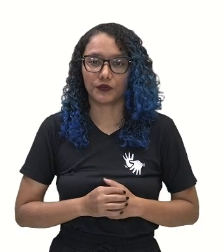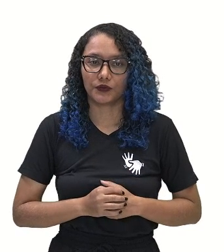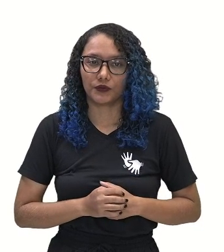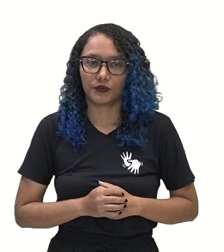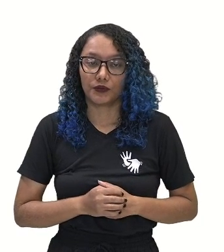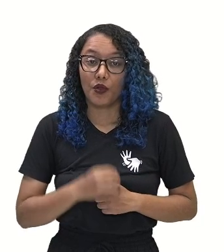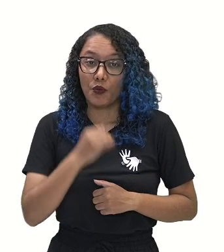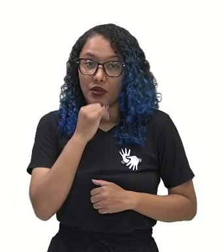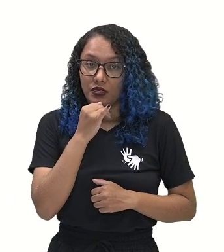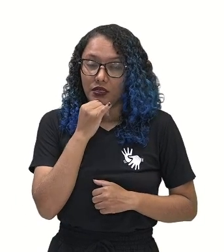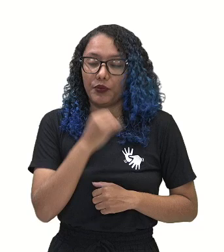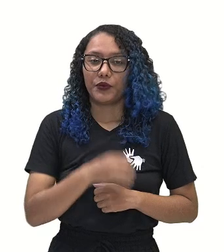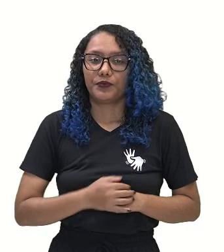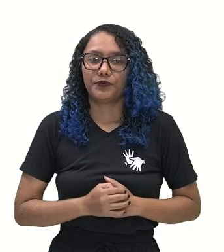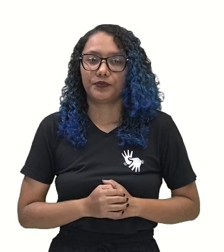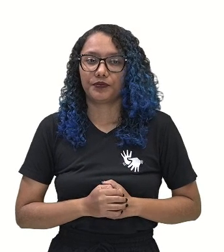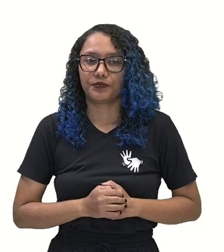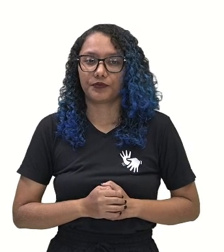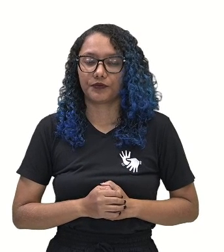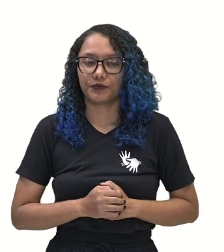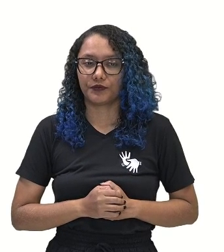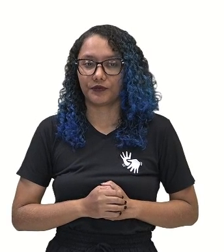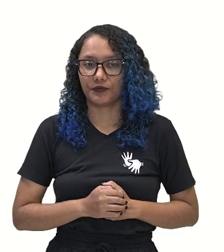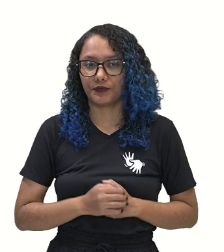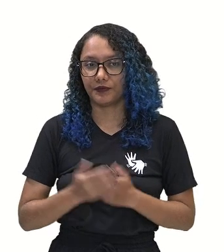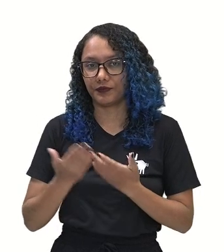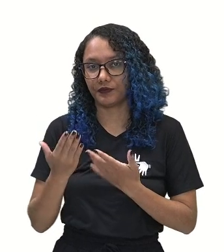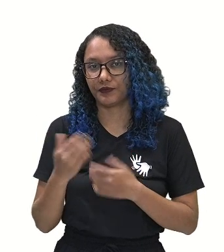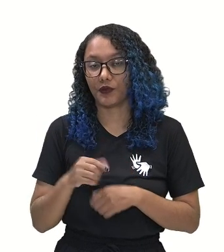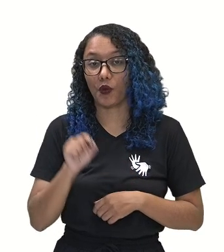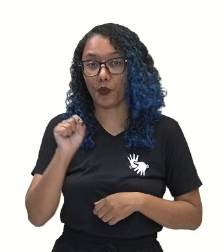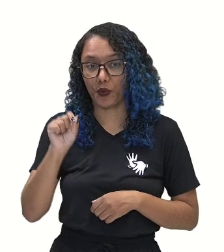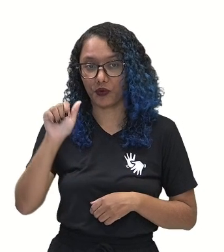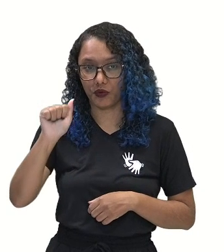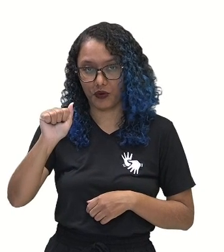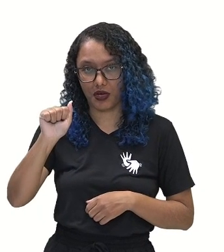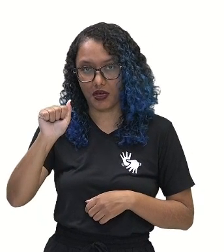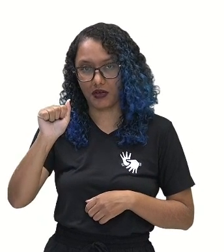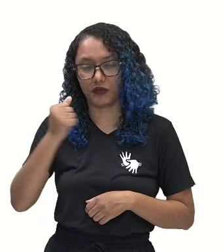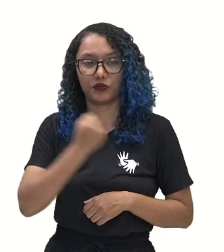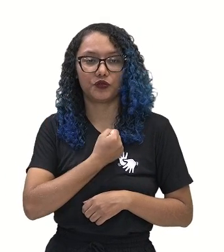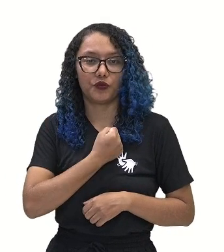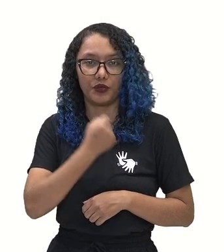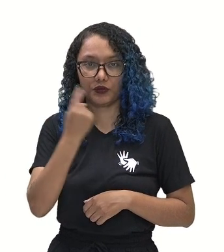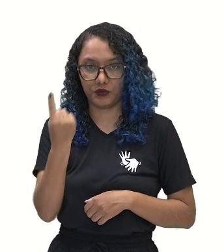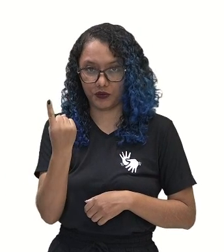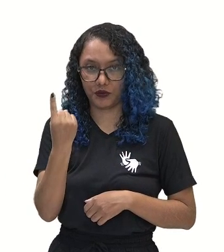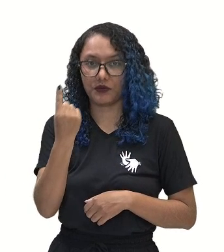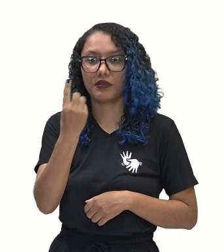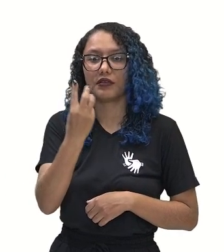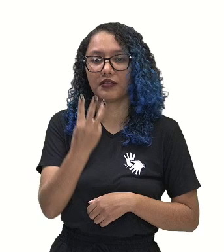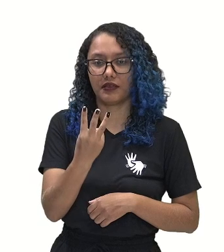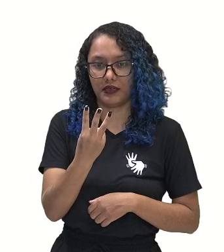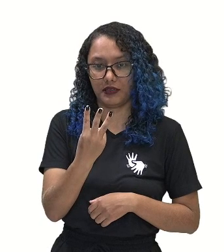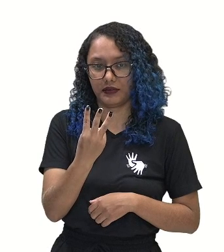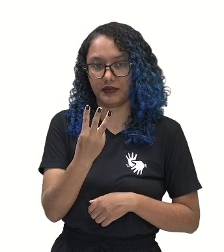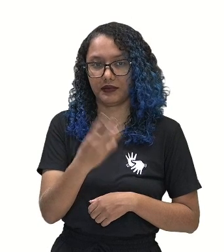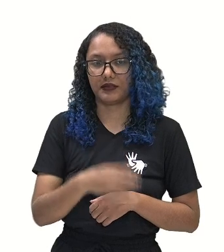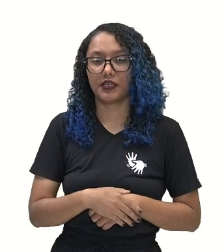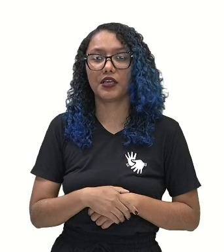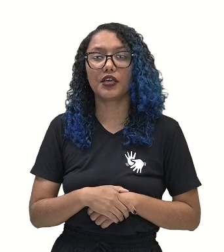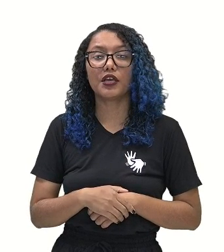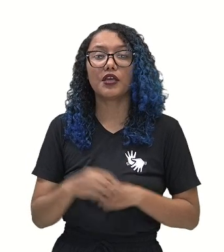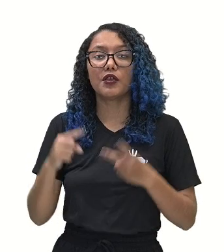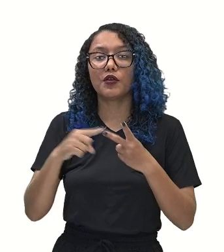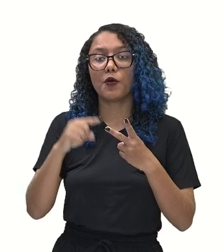Vamos supor que eu tenho aqui o ponto A de coordenadas 1 e 3 e o ponto B de